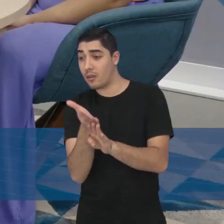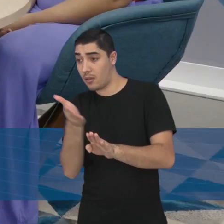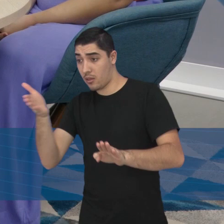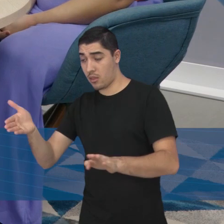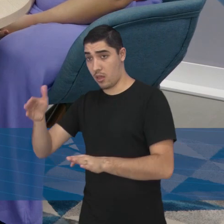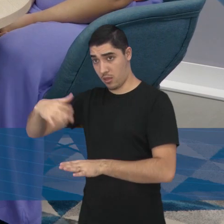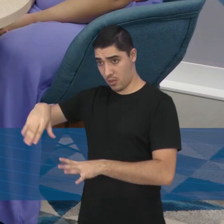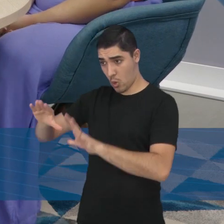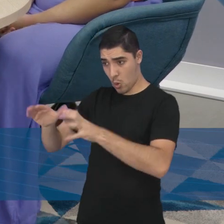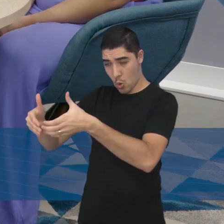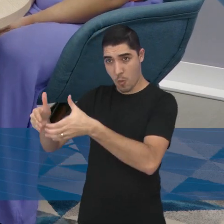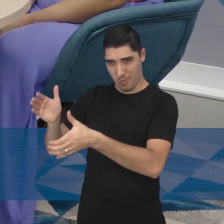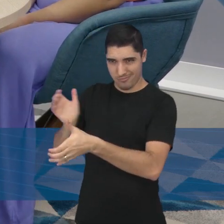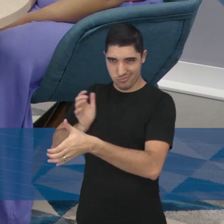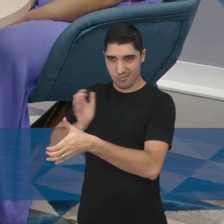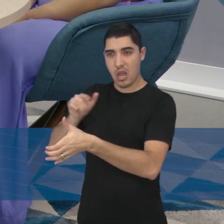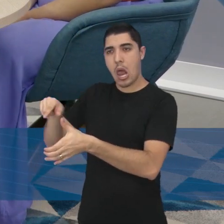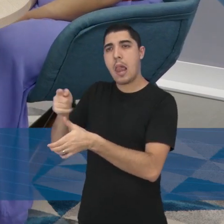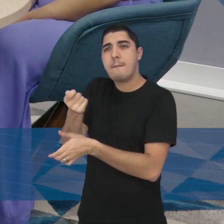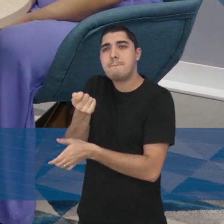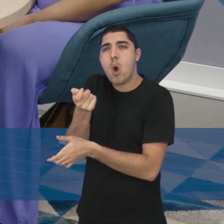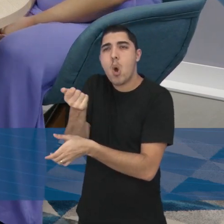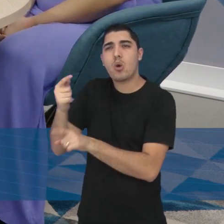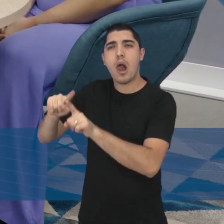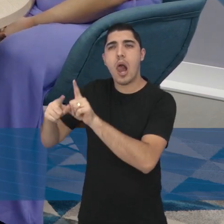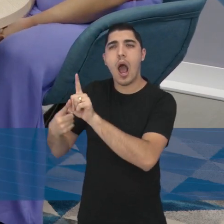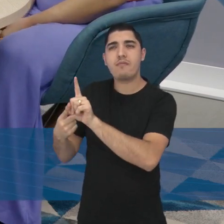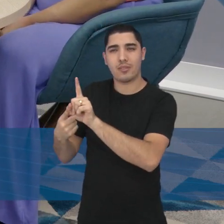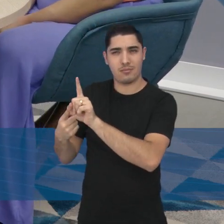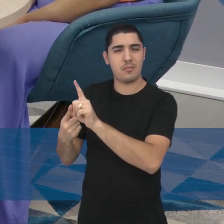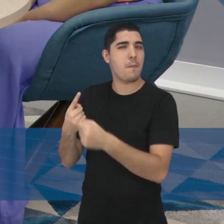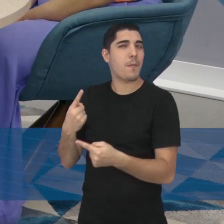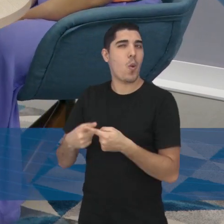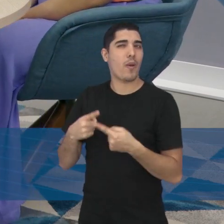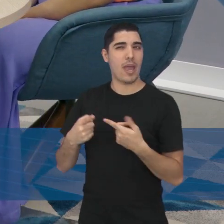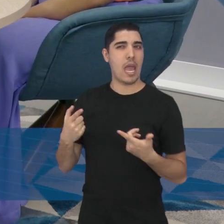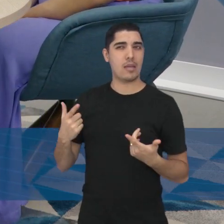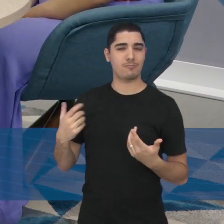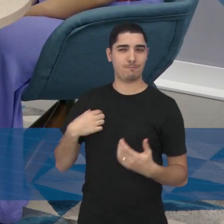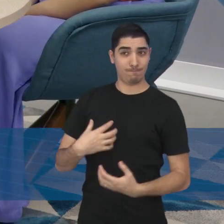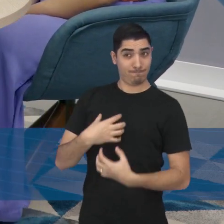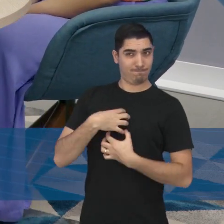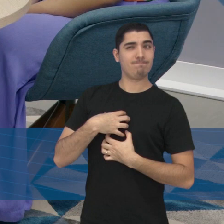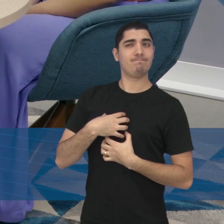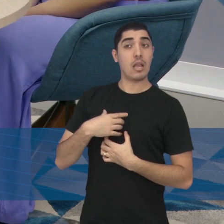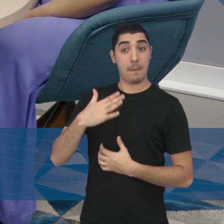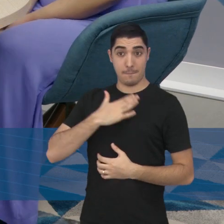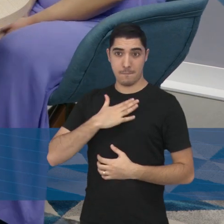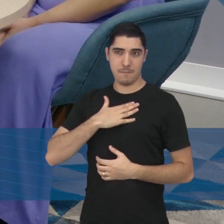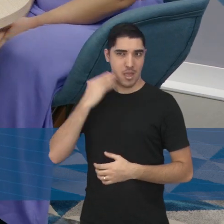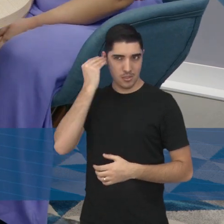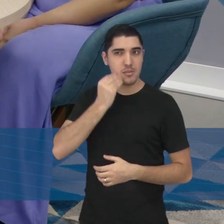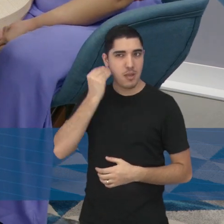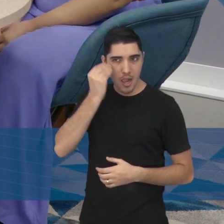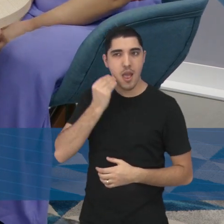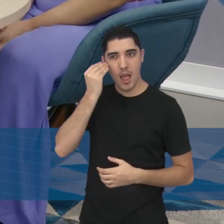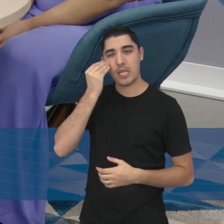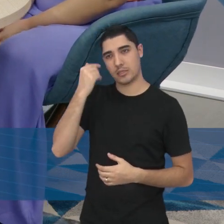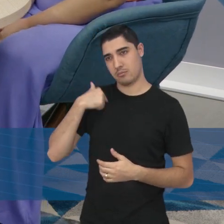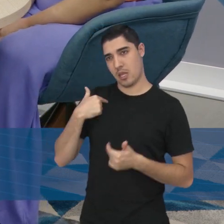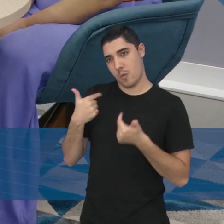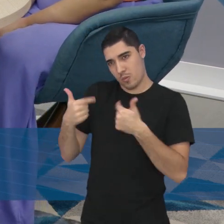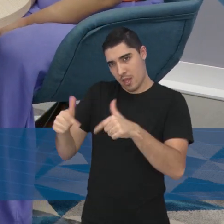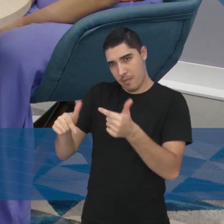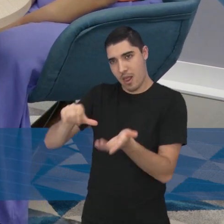favorecidas financeiramente e economicamente, né? Eu sinto, numa experiência que eu tenho, né, uma experiência